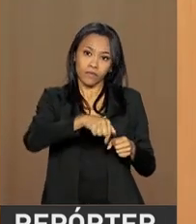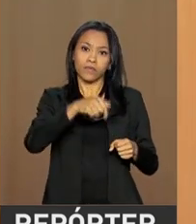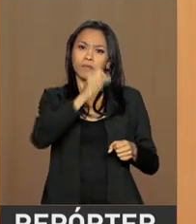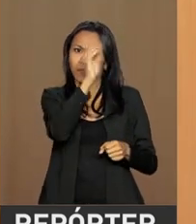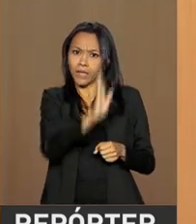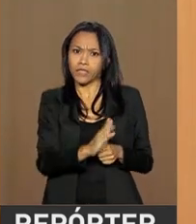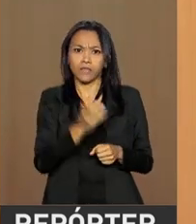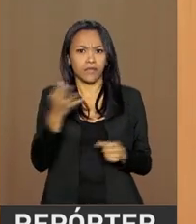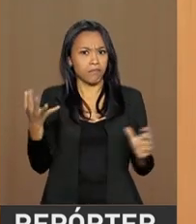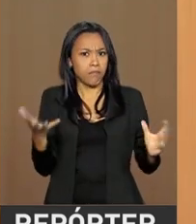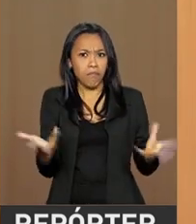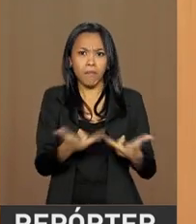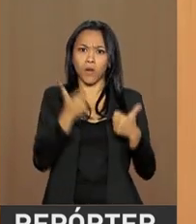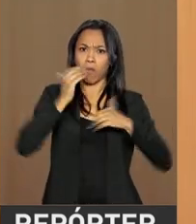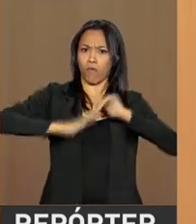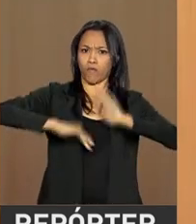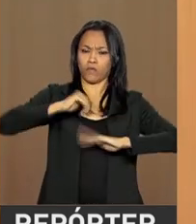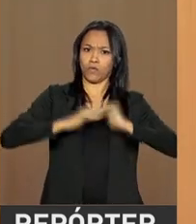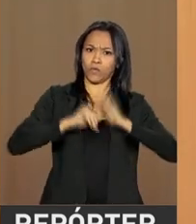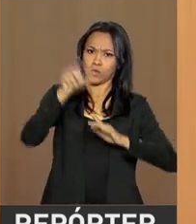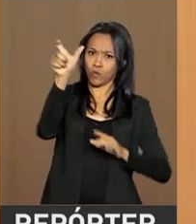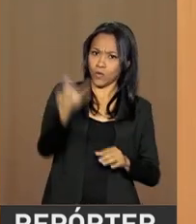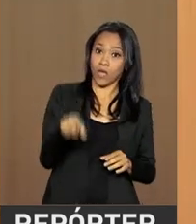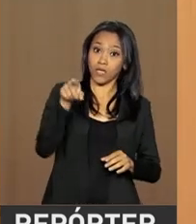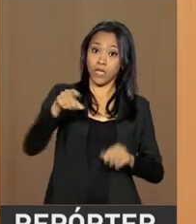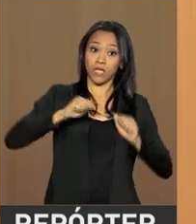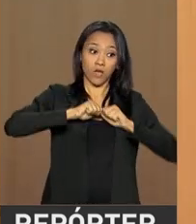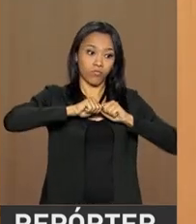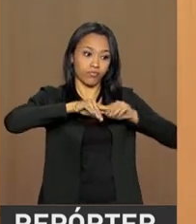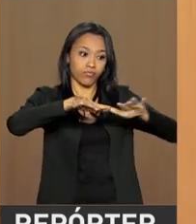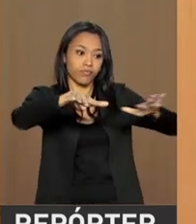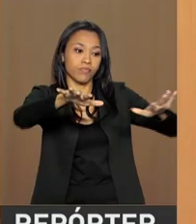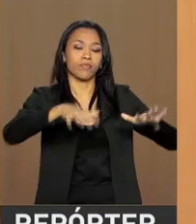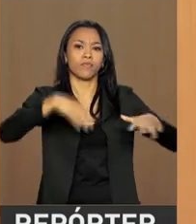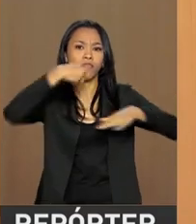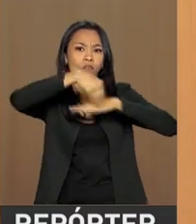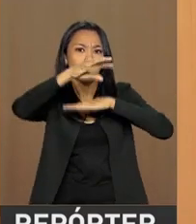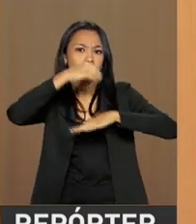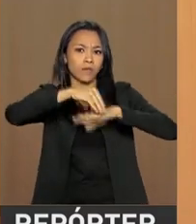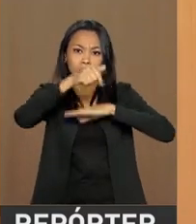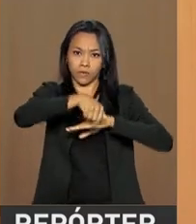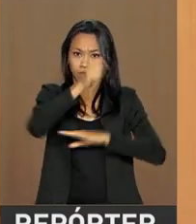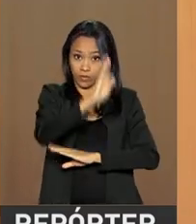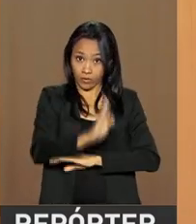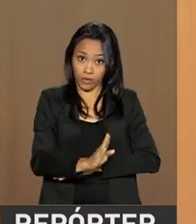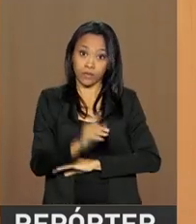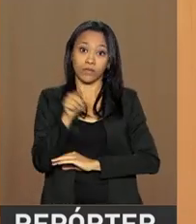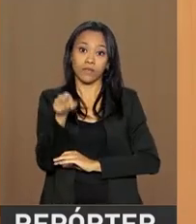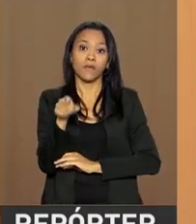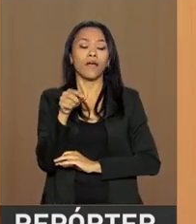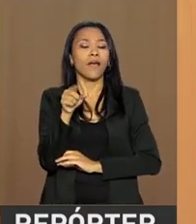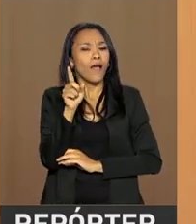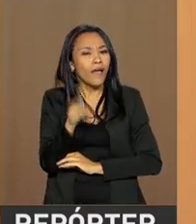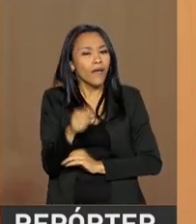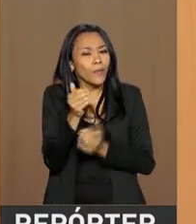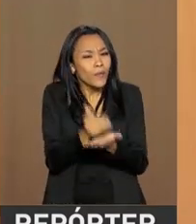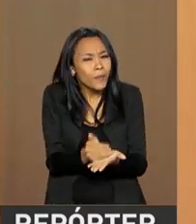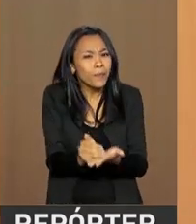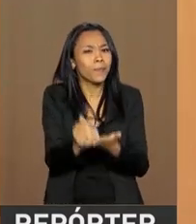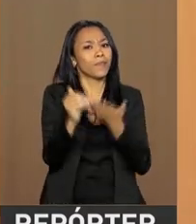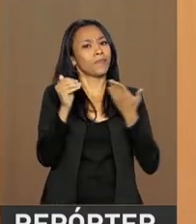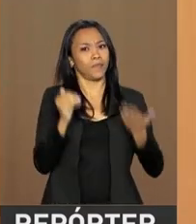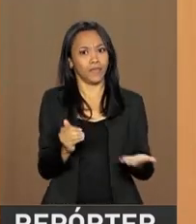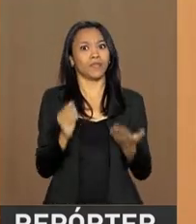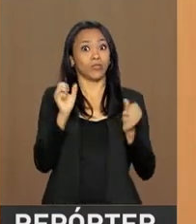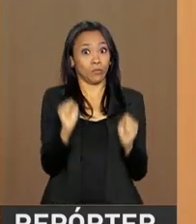mais qualificados eles são a difusores de informações aqui no nosso país ou seja é uma sementinha plantada que pode